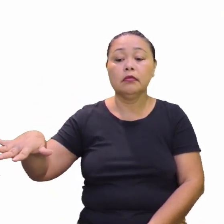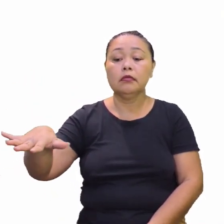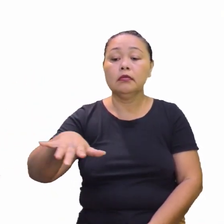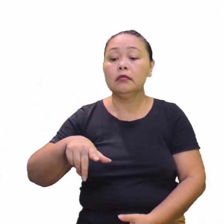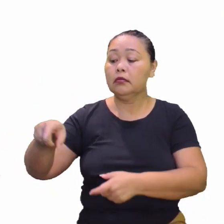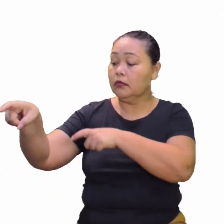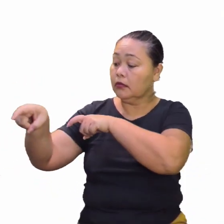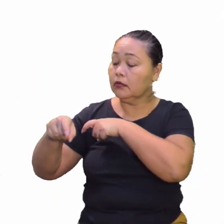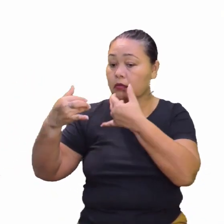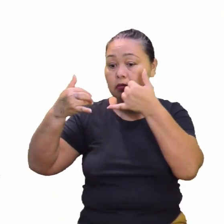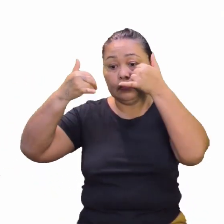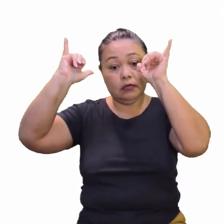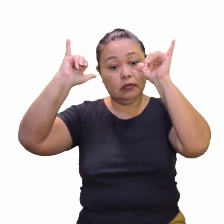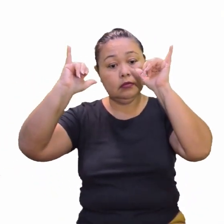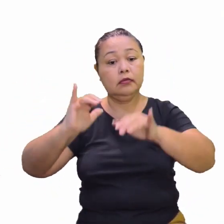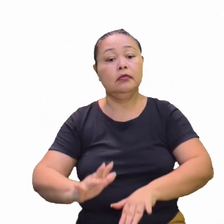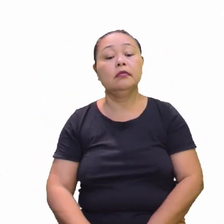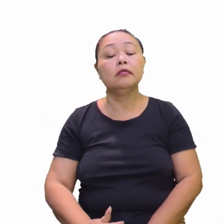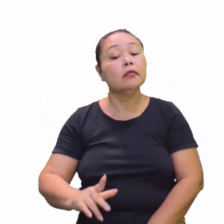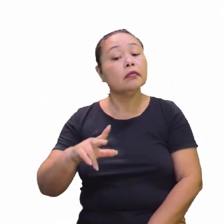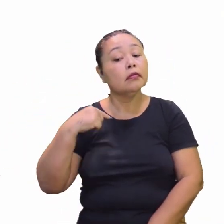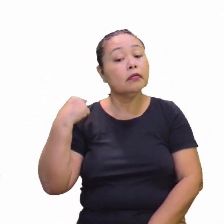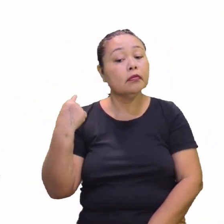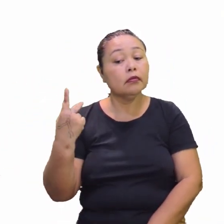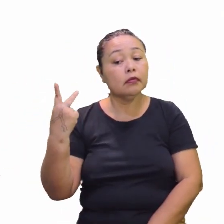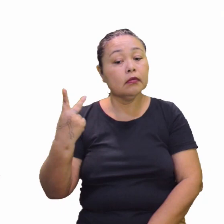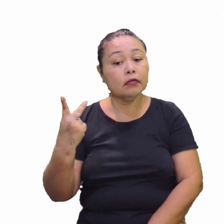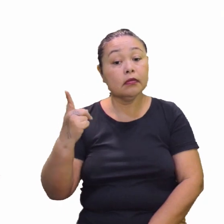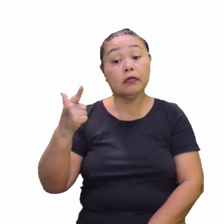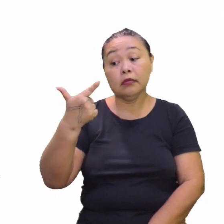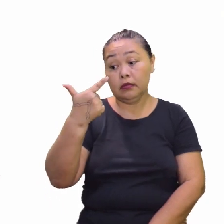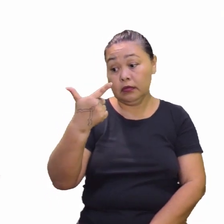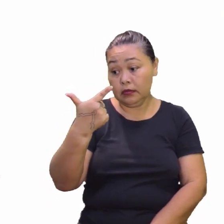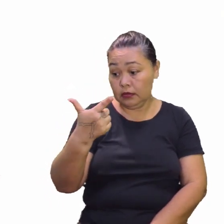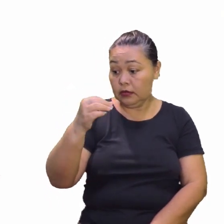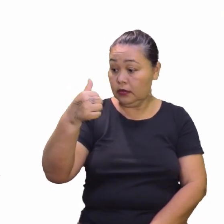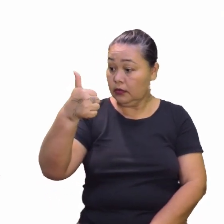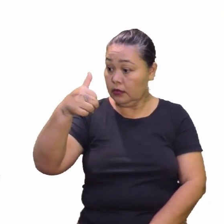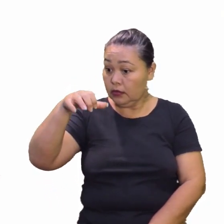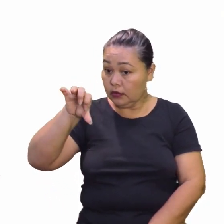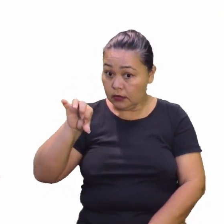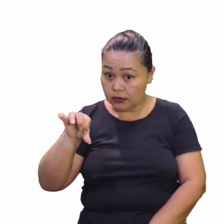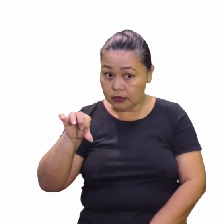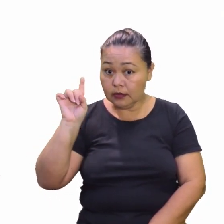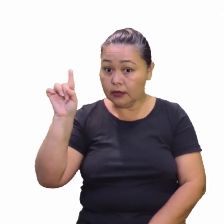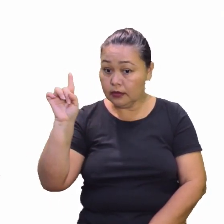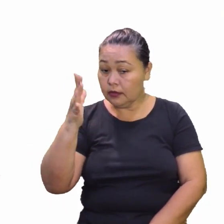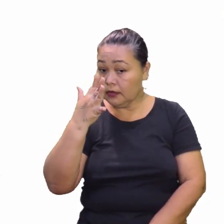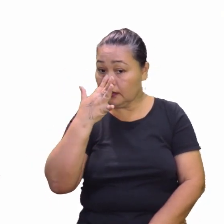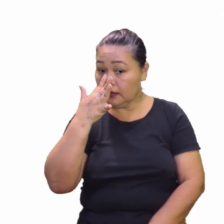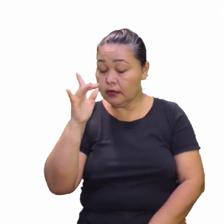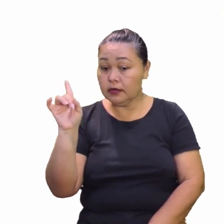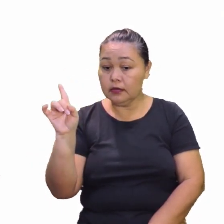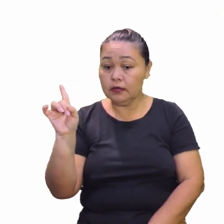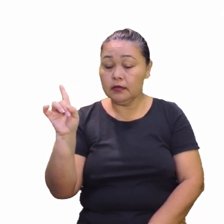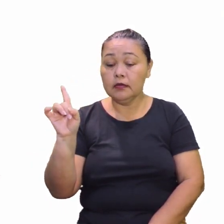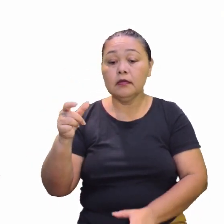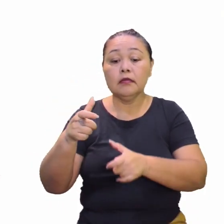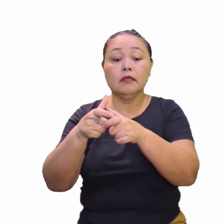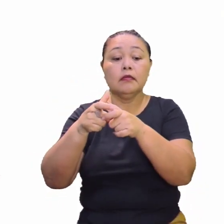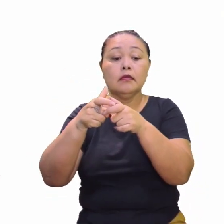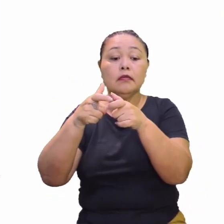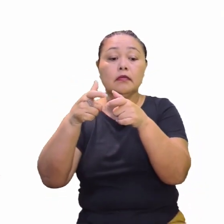a agropecuária. Quando a gente olha para 2019, a gente consegue observar, né, professor Jorge,